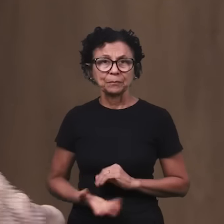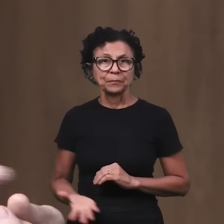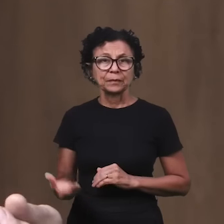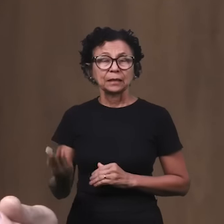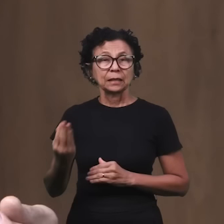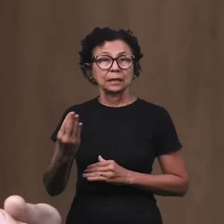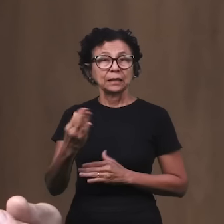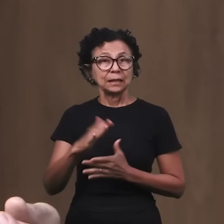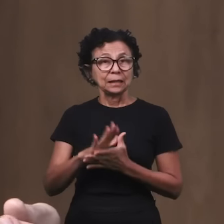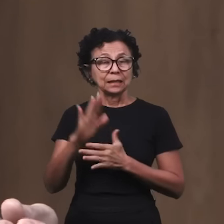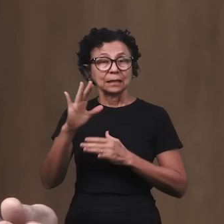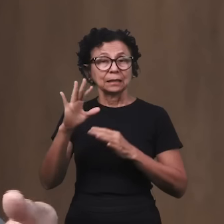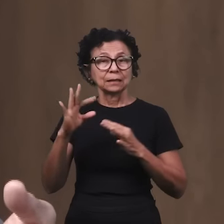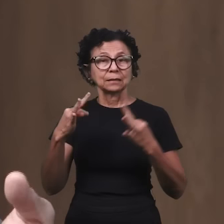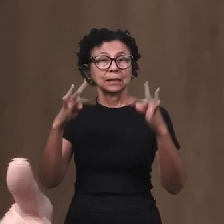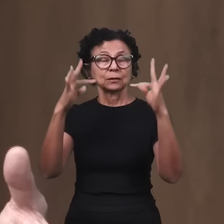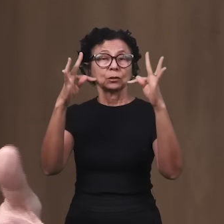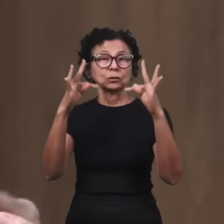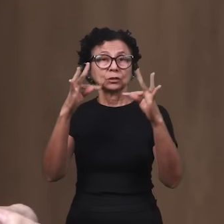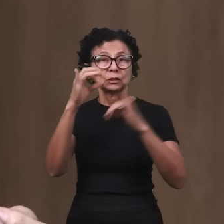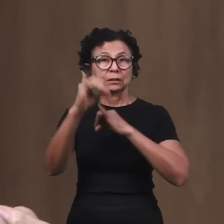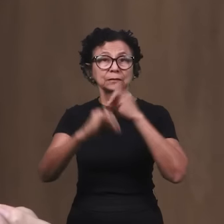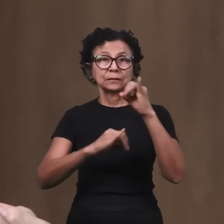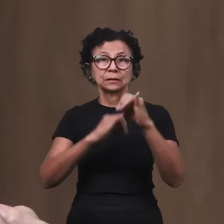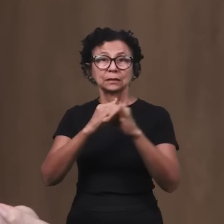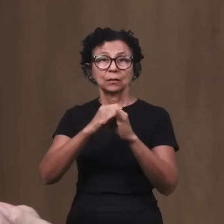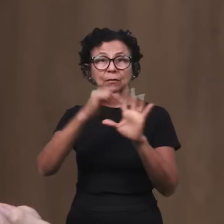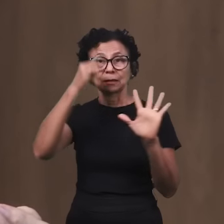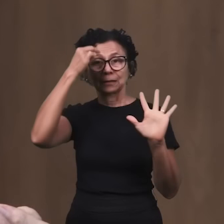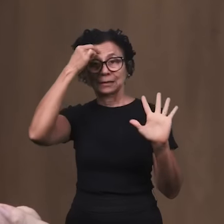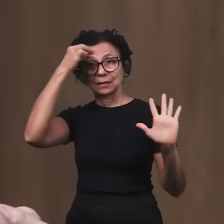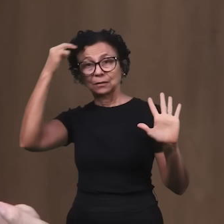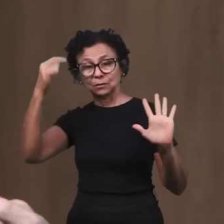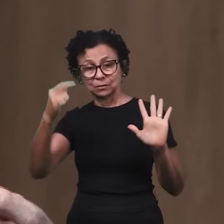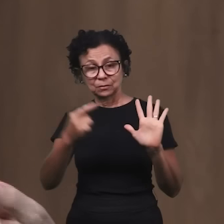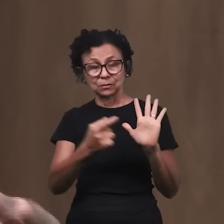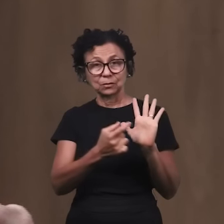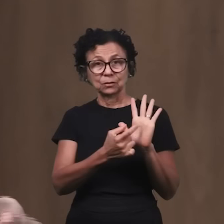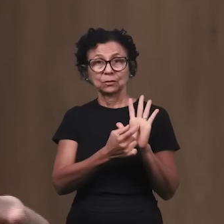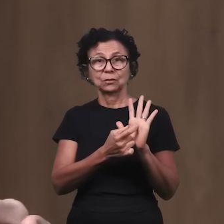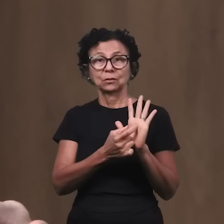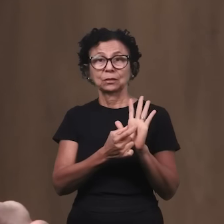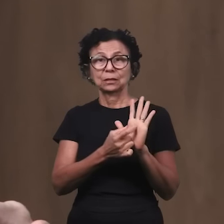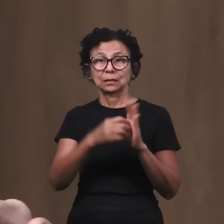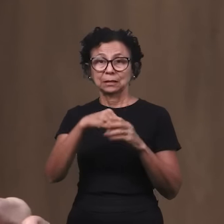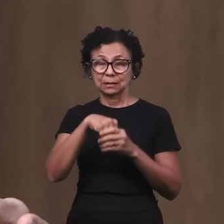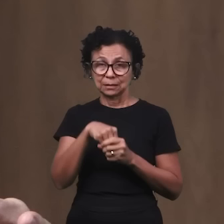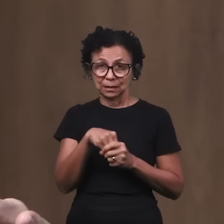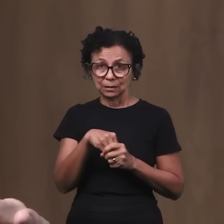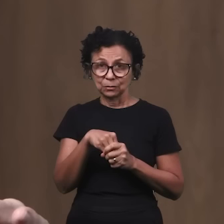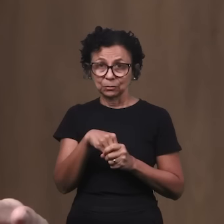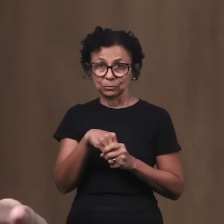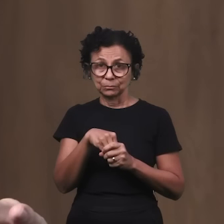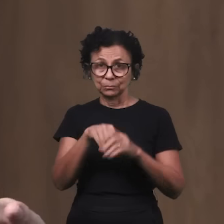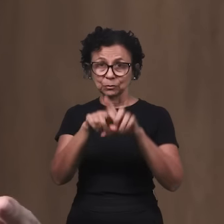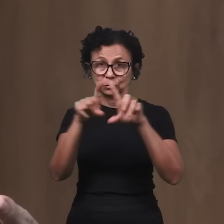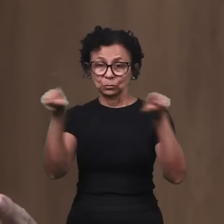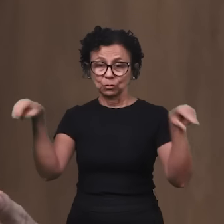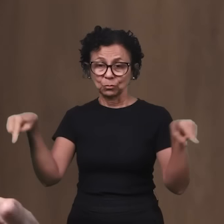da odontologia, a inteligência artificial dentro do consultório, cada vez mais presente, ela